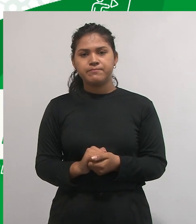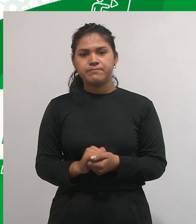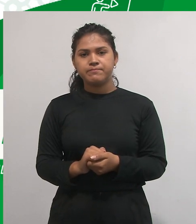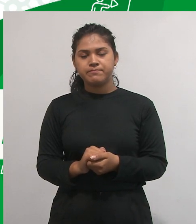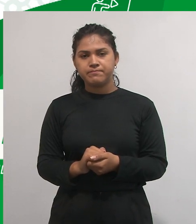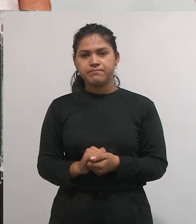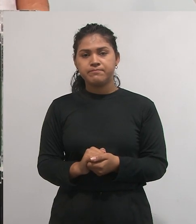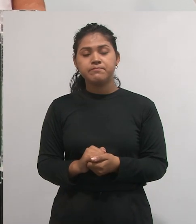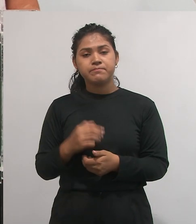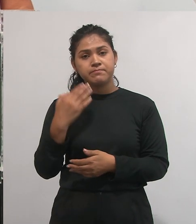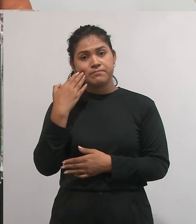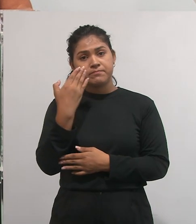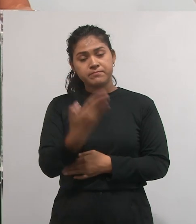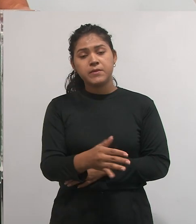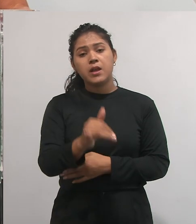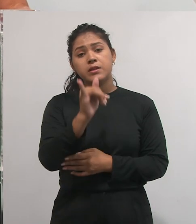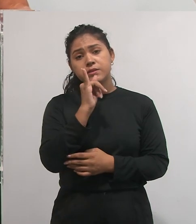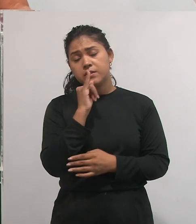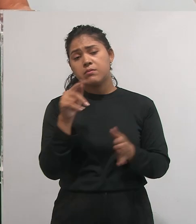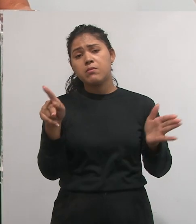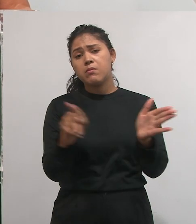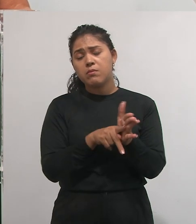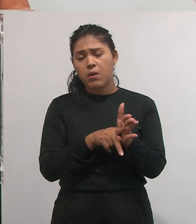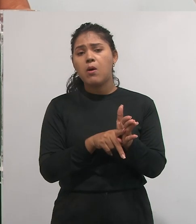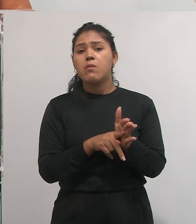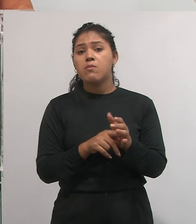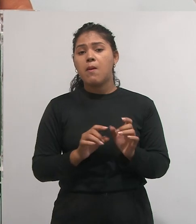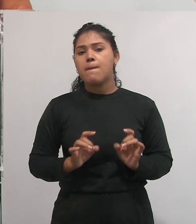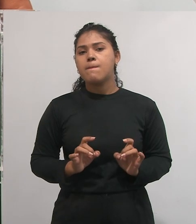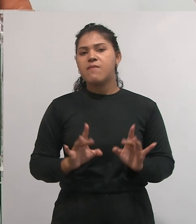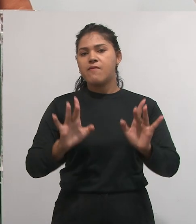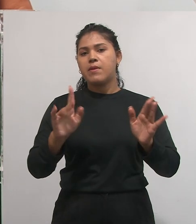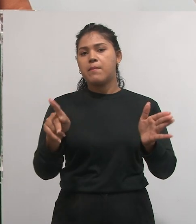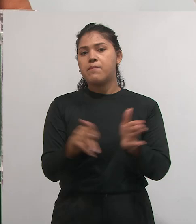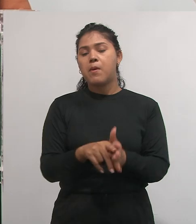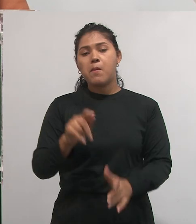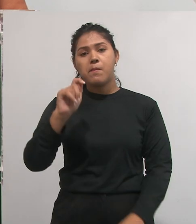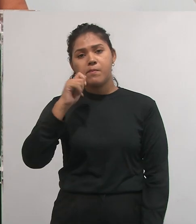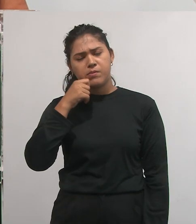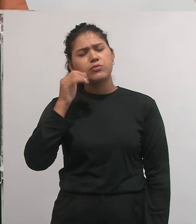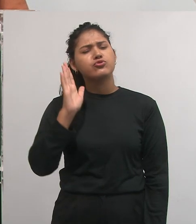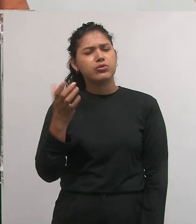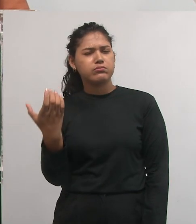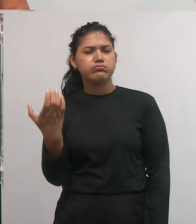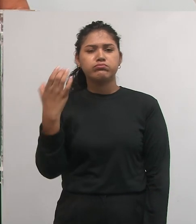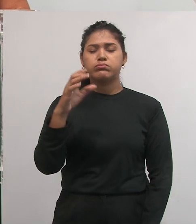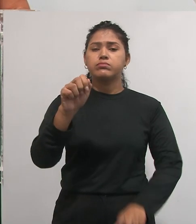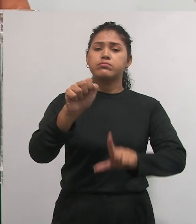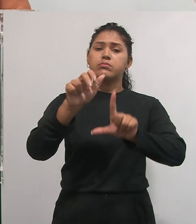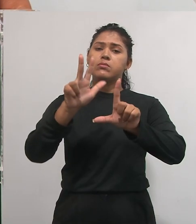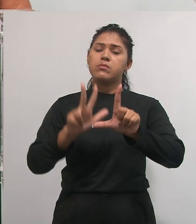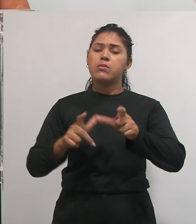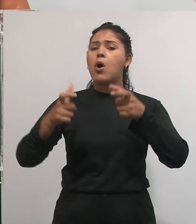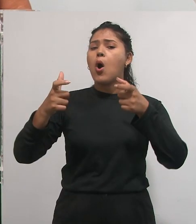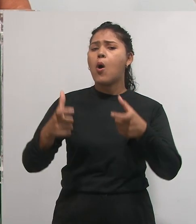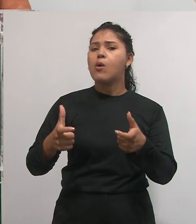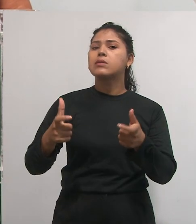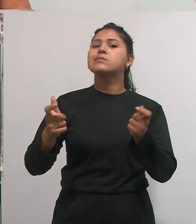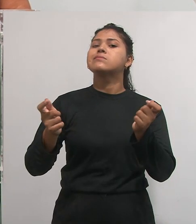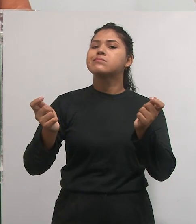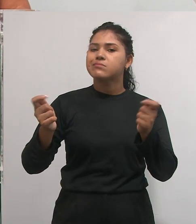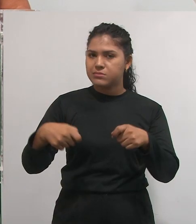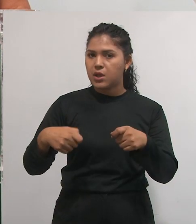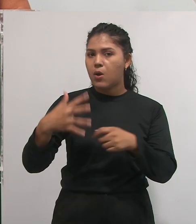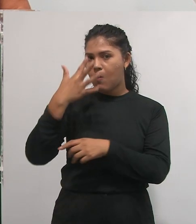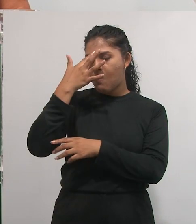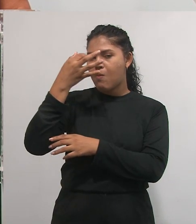5,56. Bom, então esse é um exemplo de um produto da panificadora que está lá no AVA também, onde a